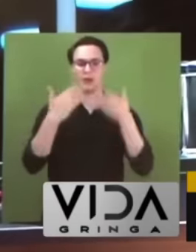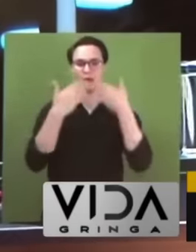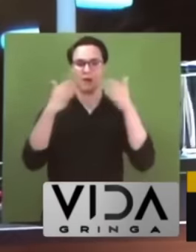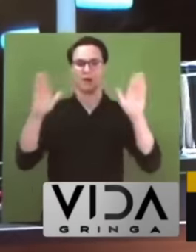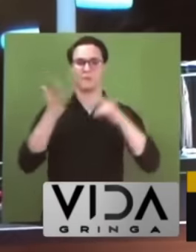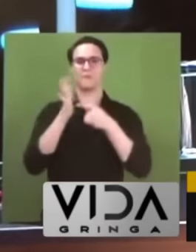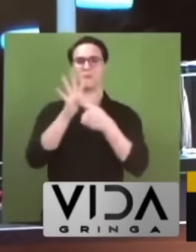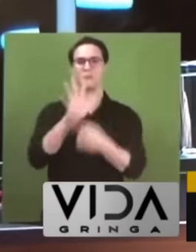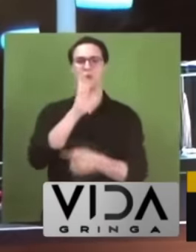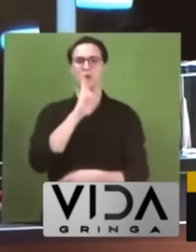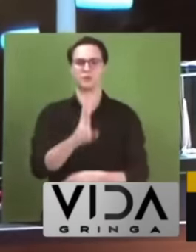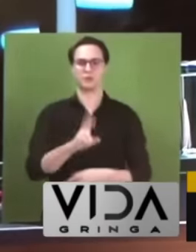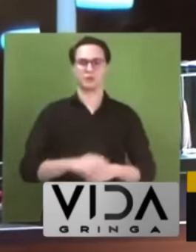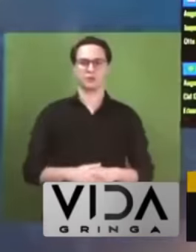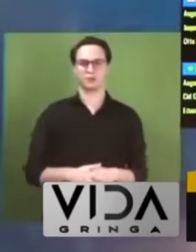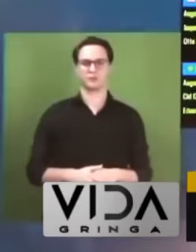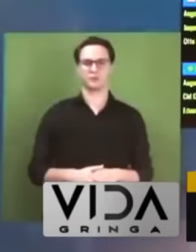mostre no painel o